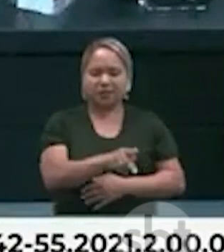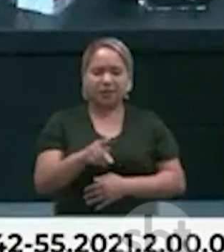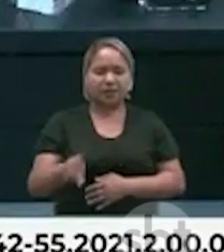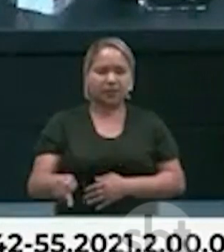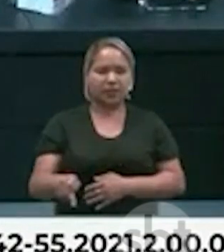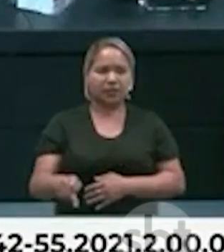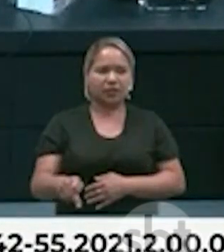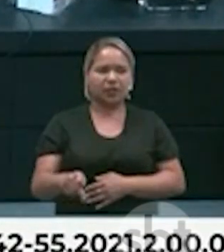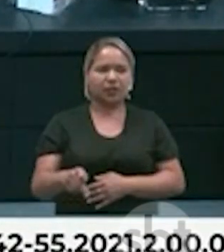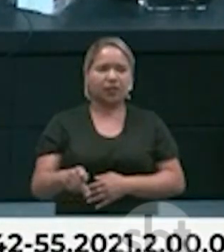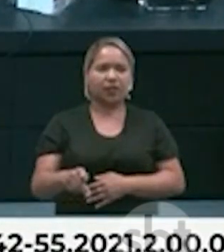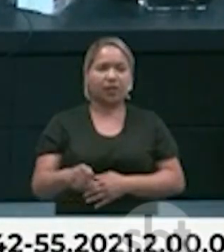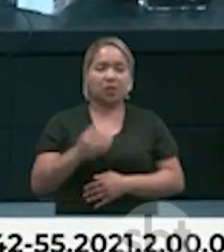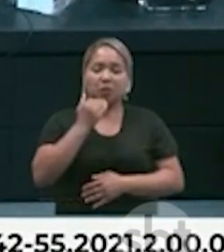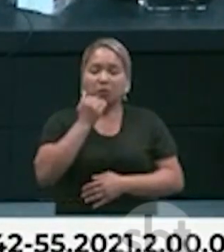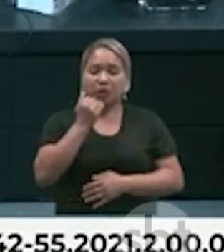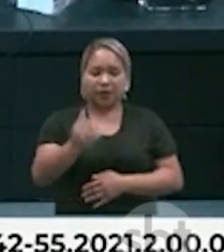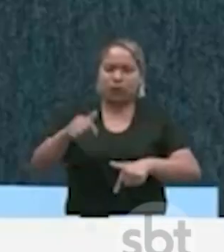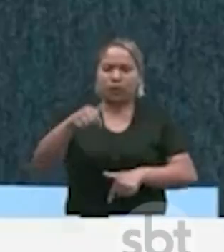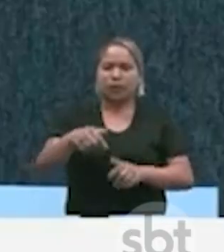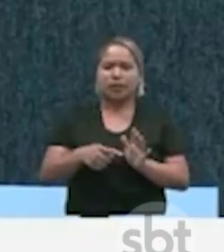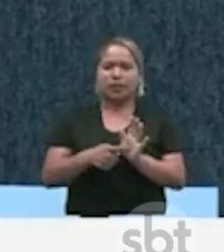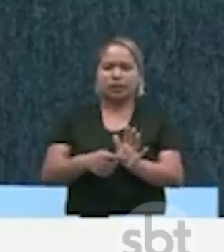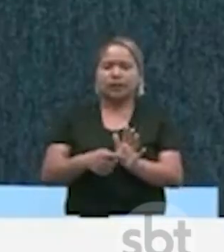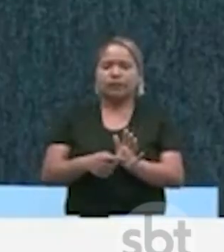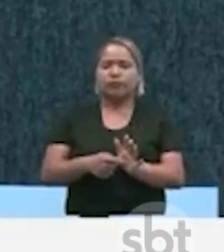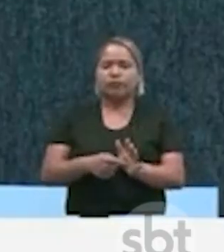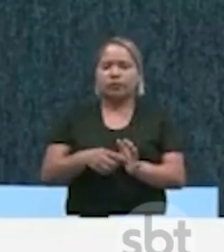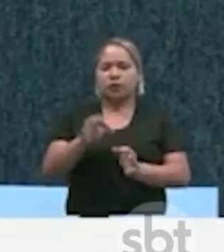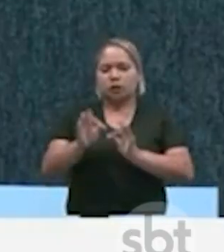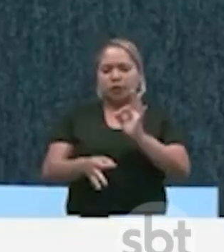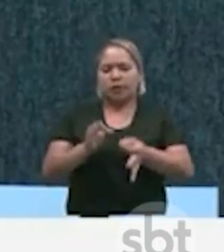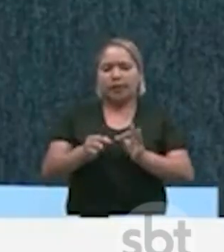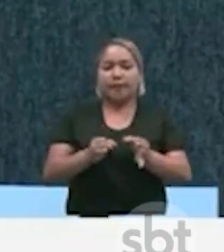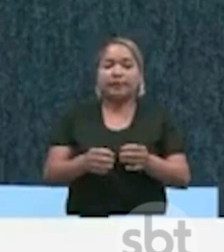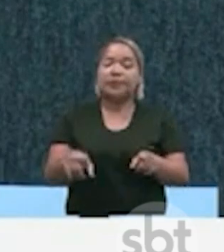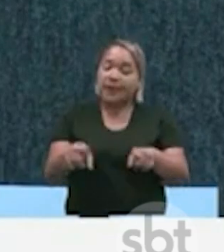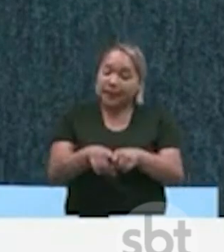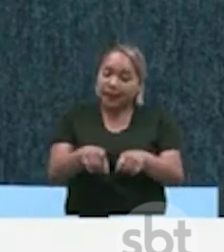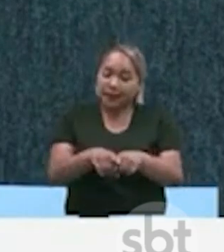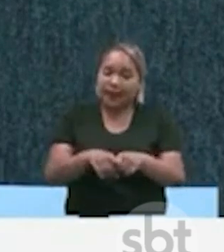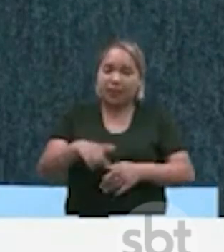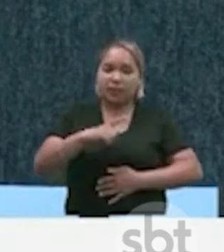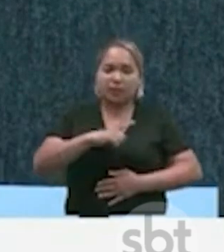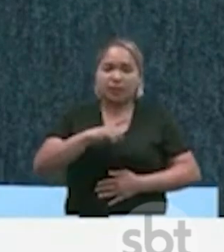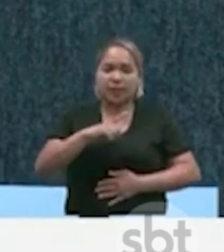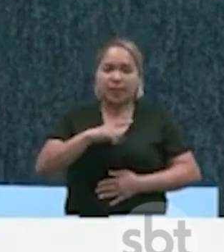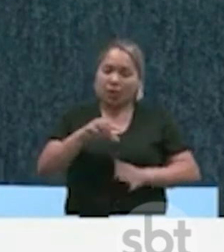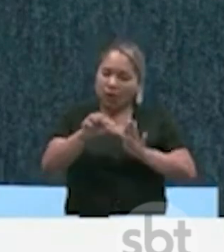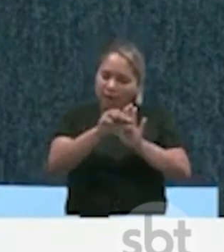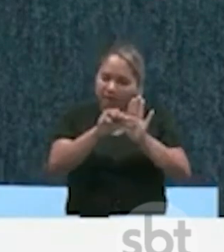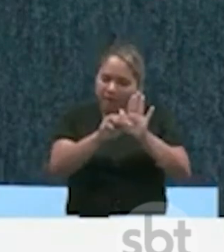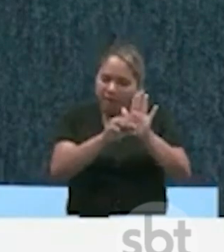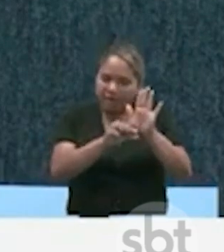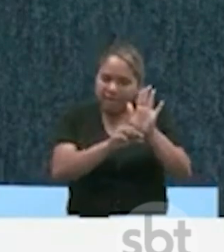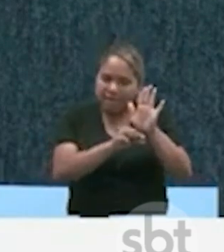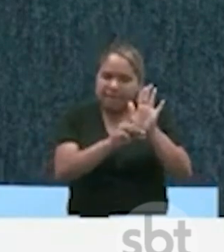Justiça a presidente do Supremo Tribunal Federal voltou destacar a força das instituições democráticas